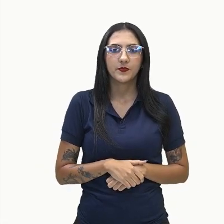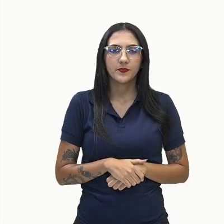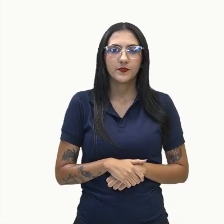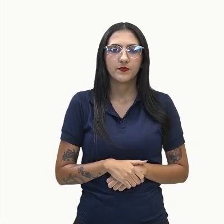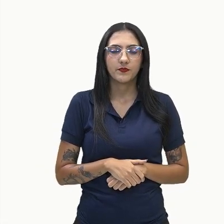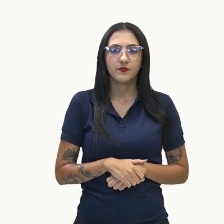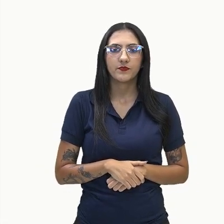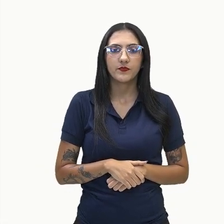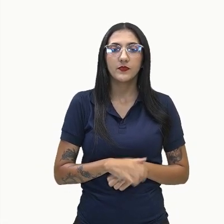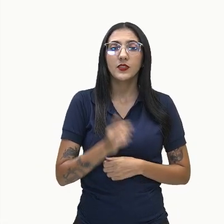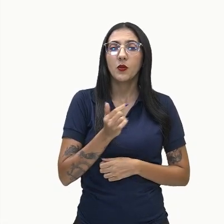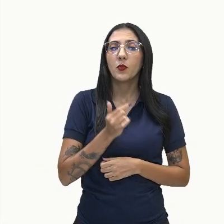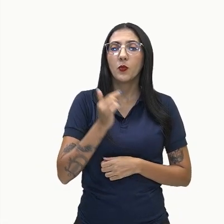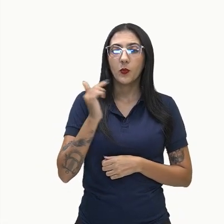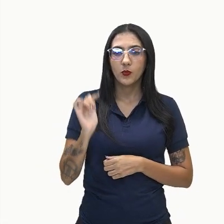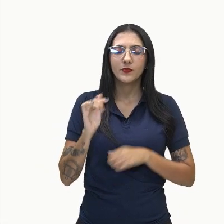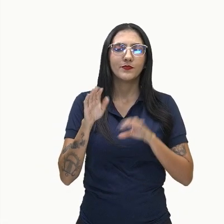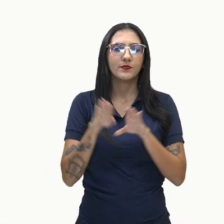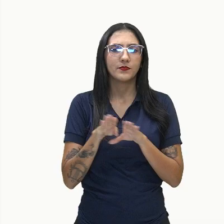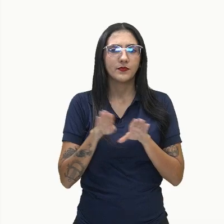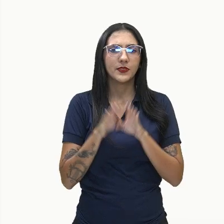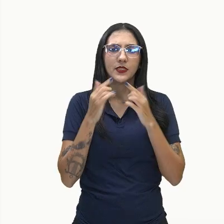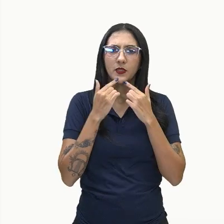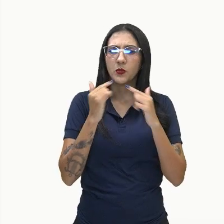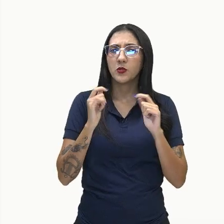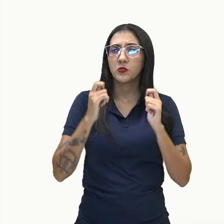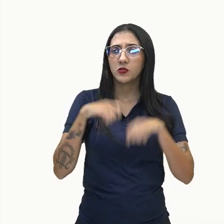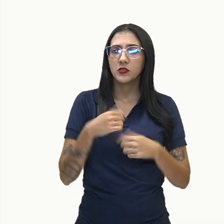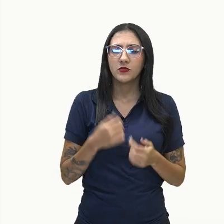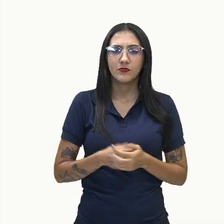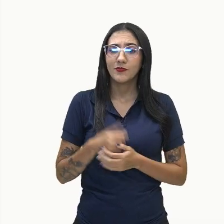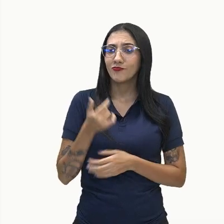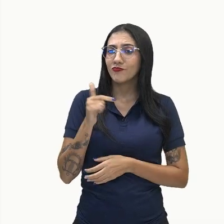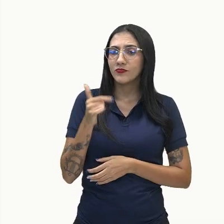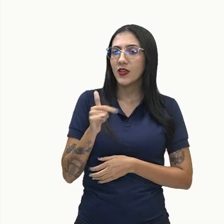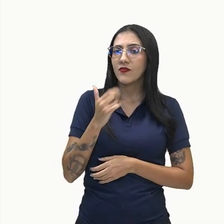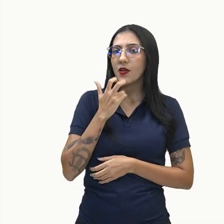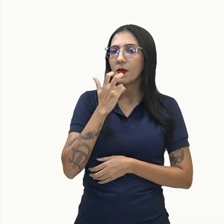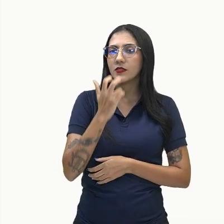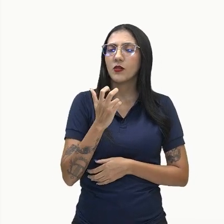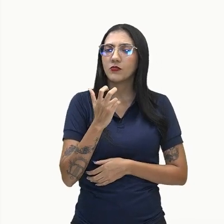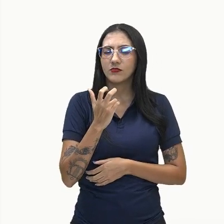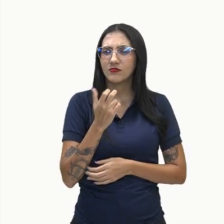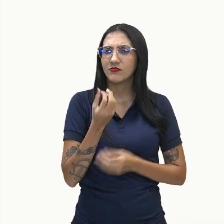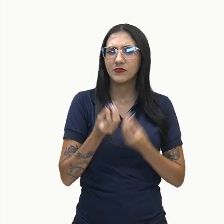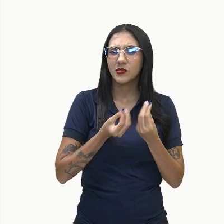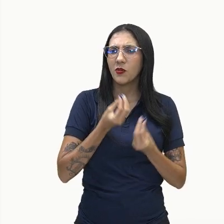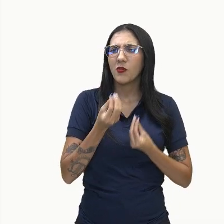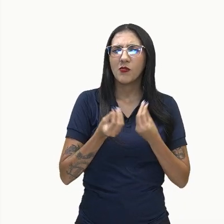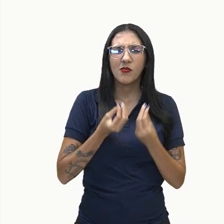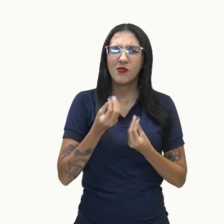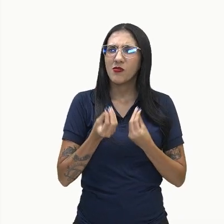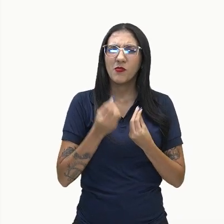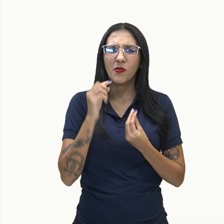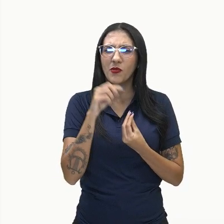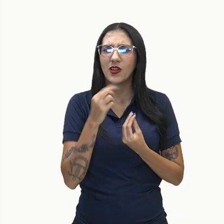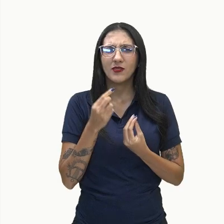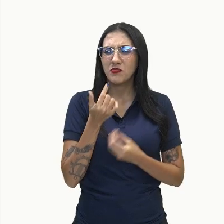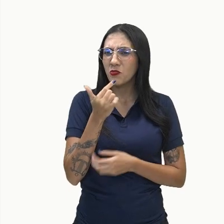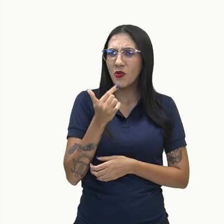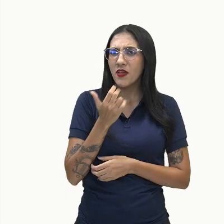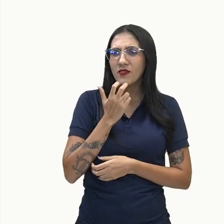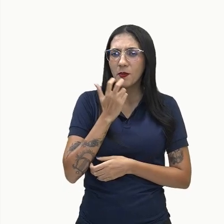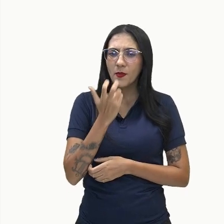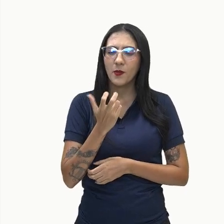a linguagem também pode ser não verbal. Quando é que a linguagem é não